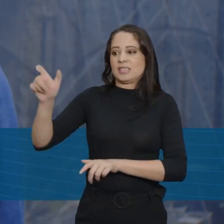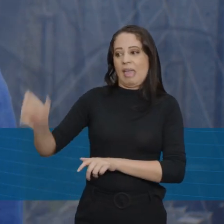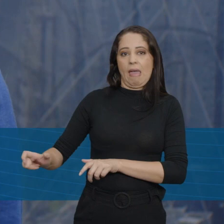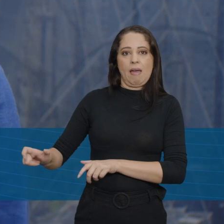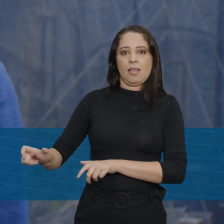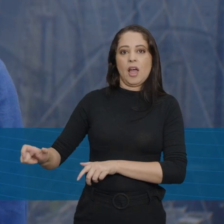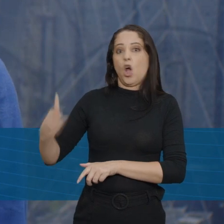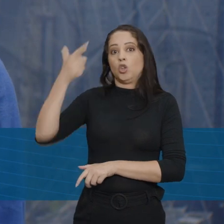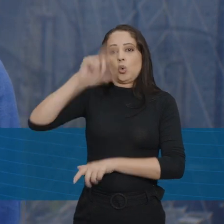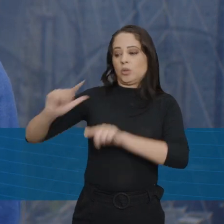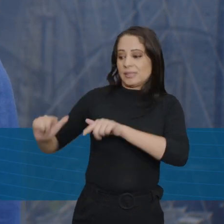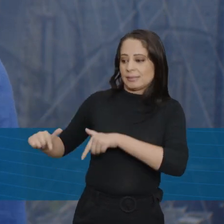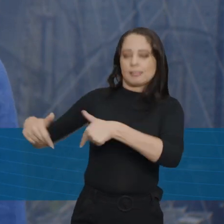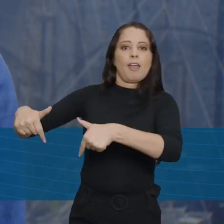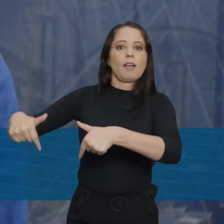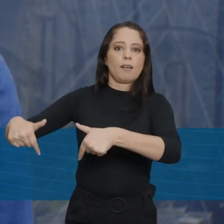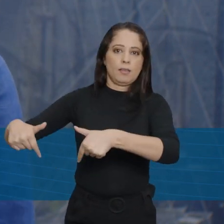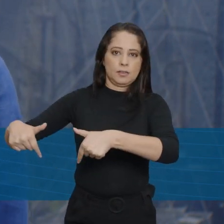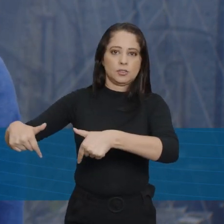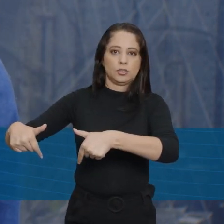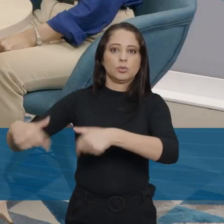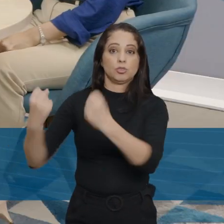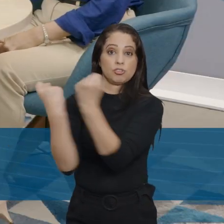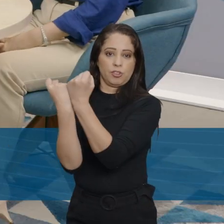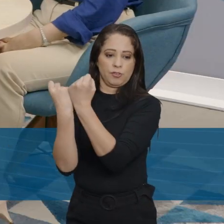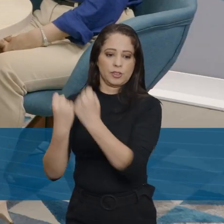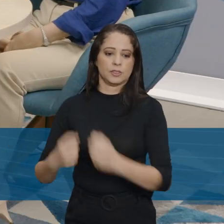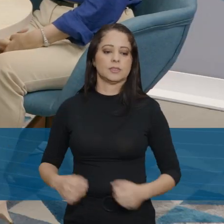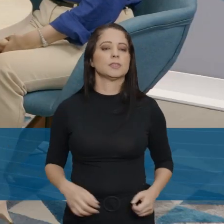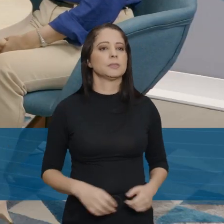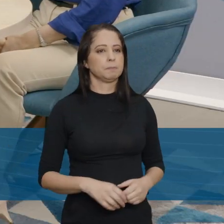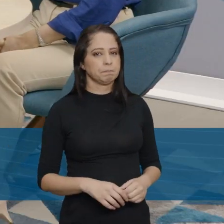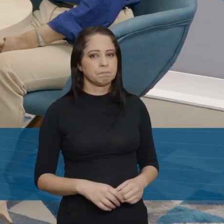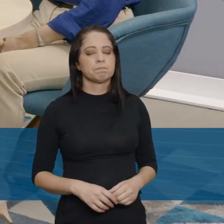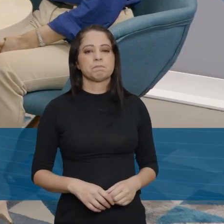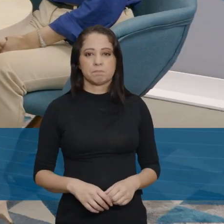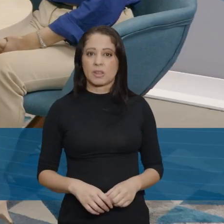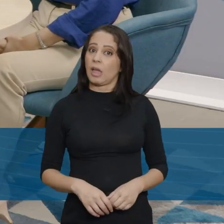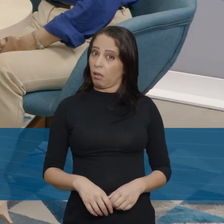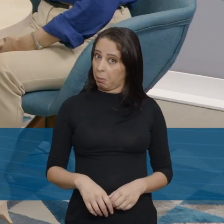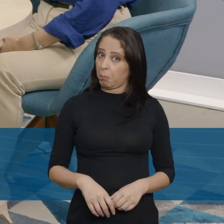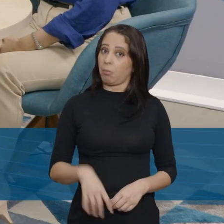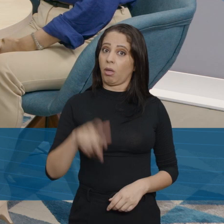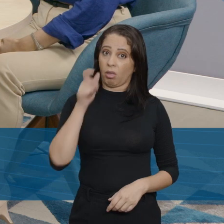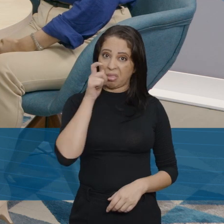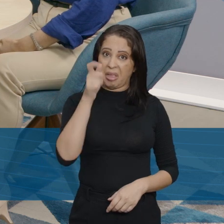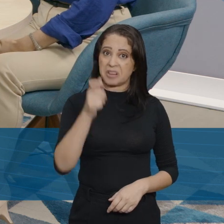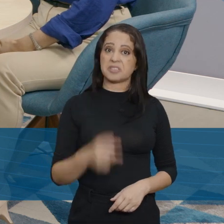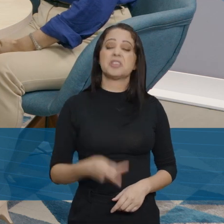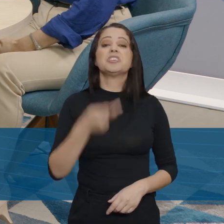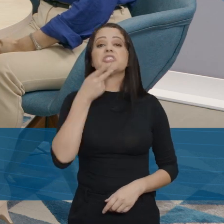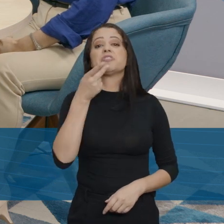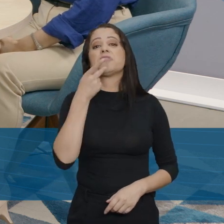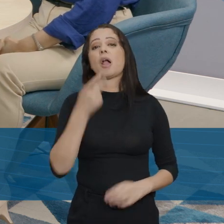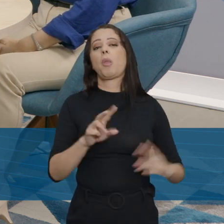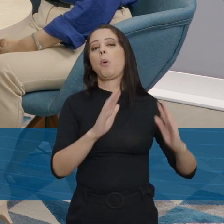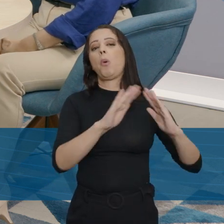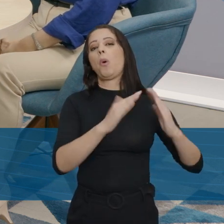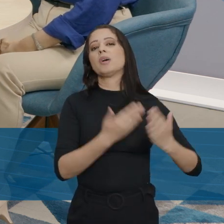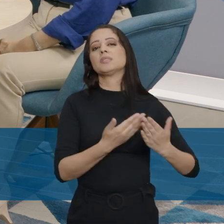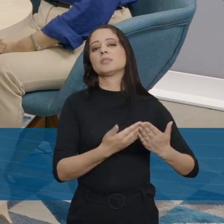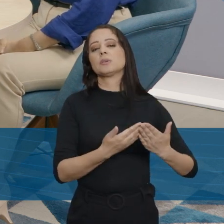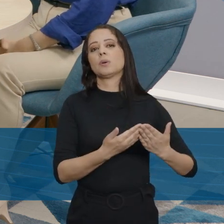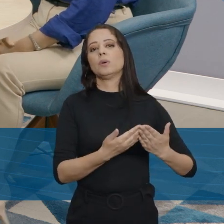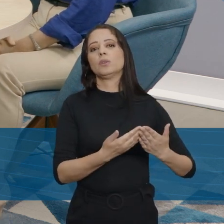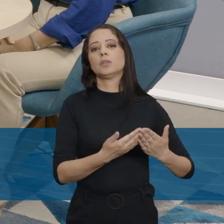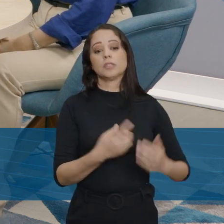reagir necessariamente porque ela já está fragilizada. Sim, sem dúvida. É bem interessante isso que vocês falaram das escolas, né, fazerem alguma